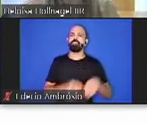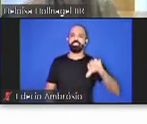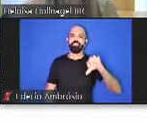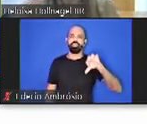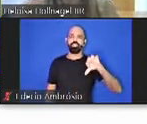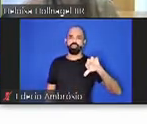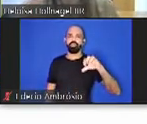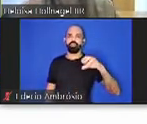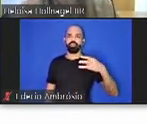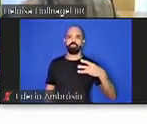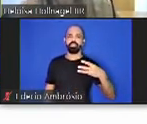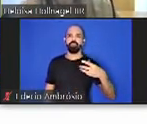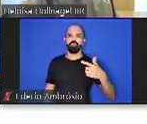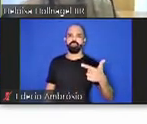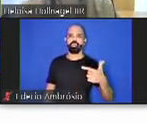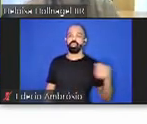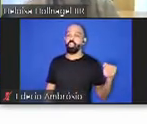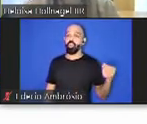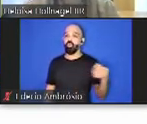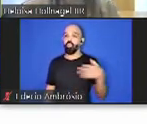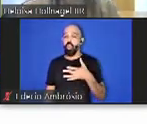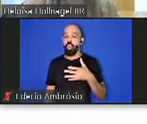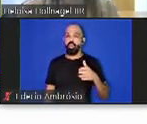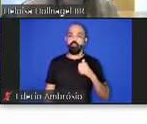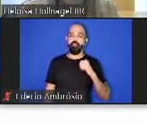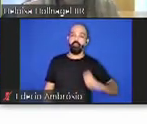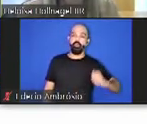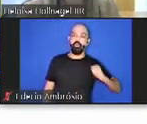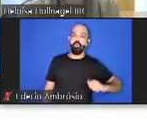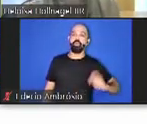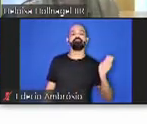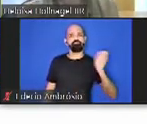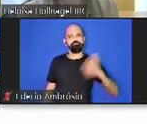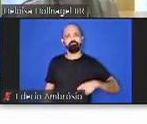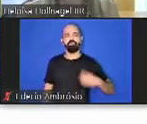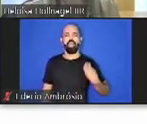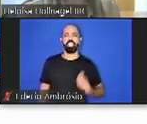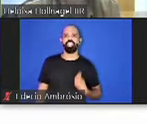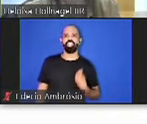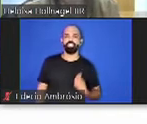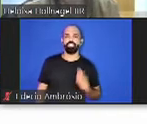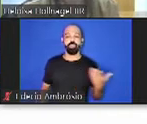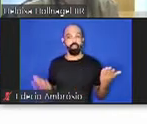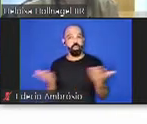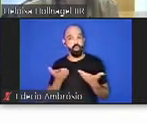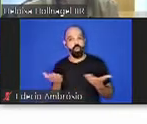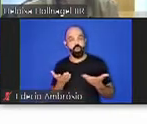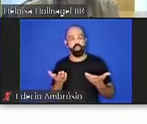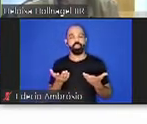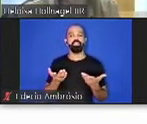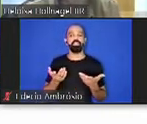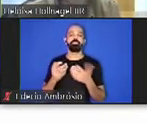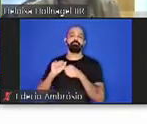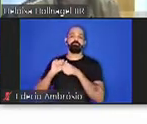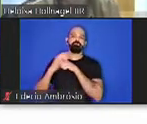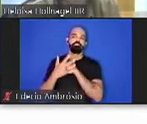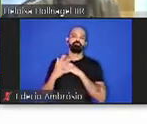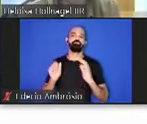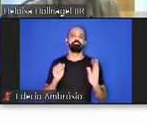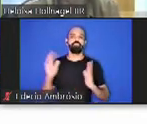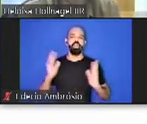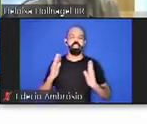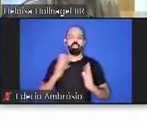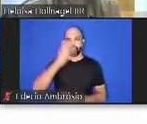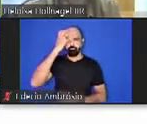932 novas bolsas puderam estar ativas hoje, mesmo nesse cenário bastante